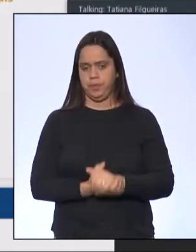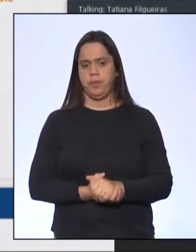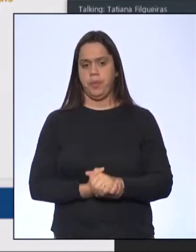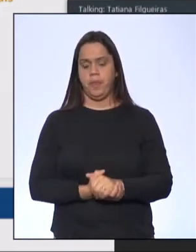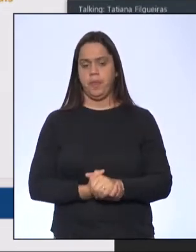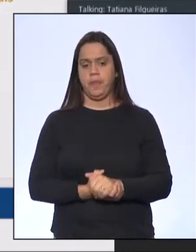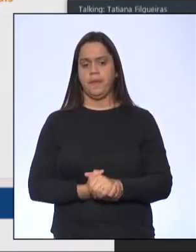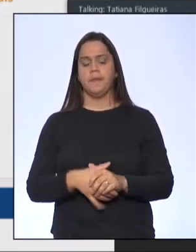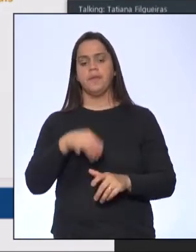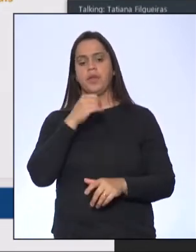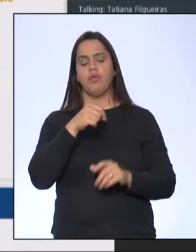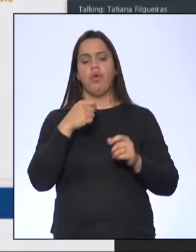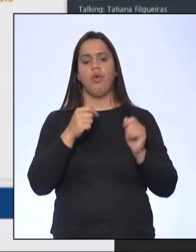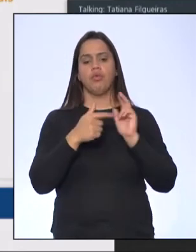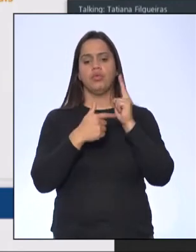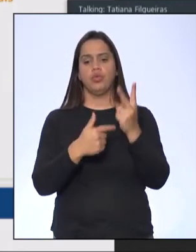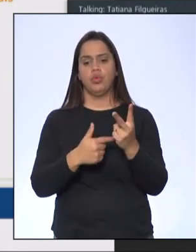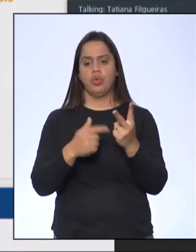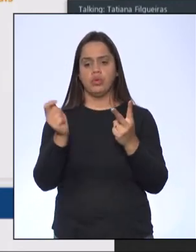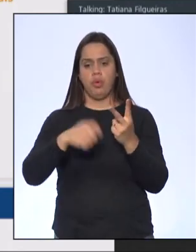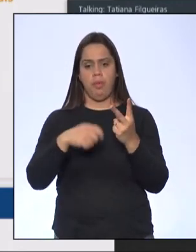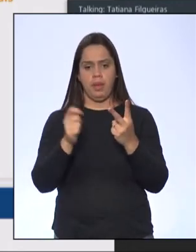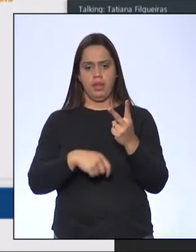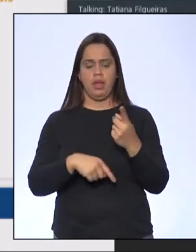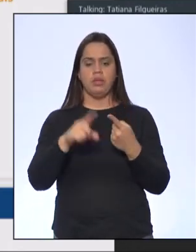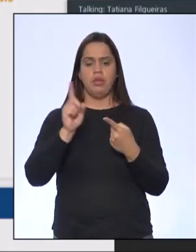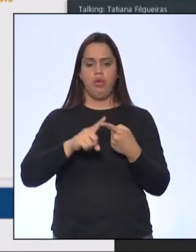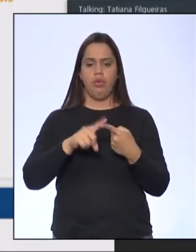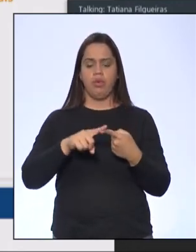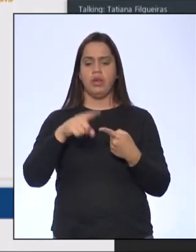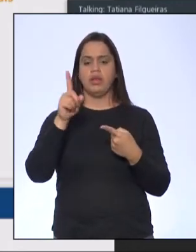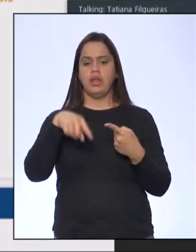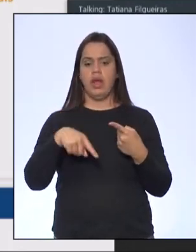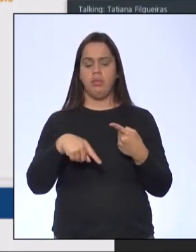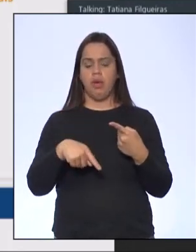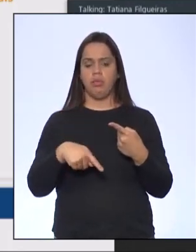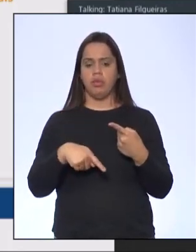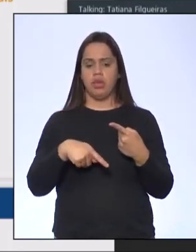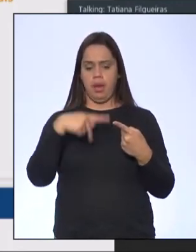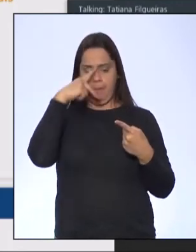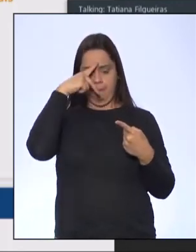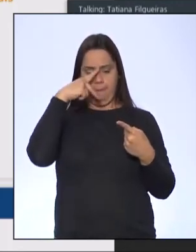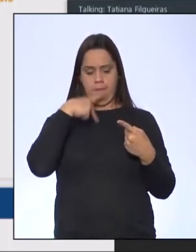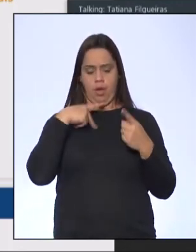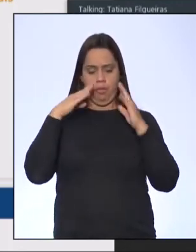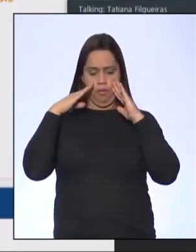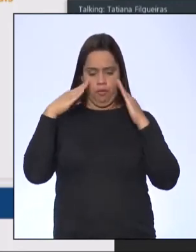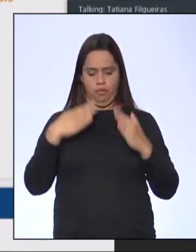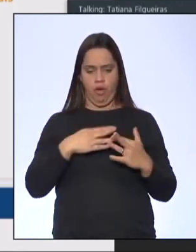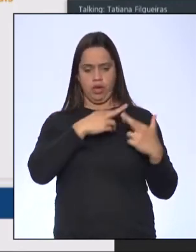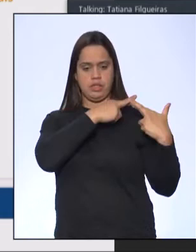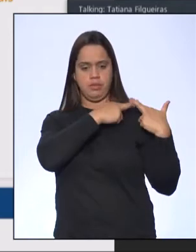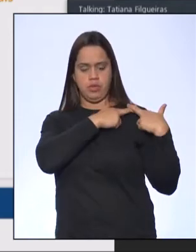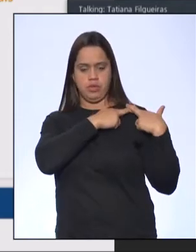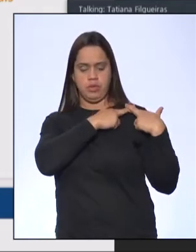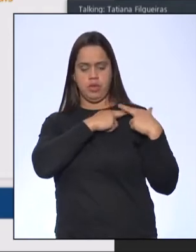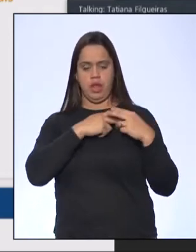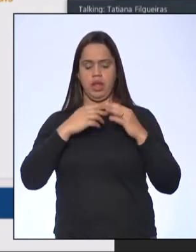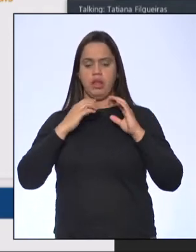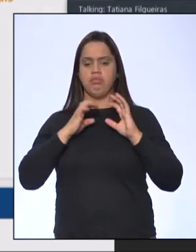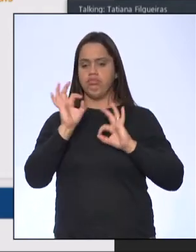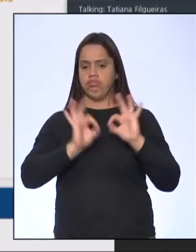Vou citar duas competências aqui. Uma, que é a competência de autogestão, foco, responsabilidade,